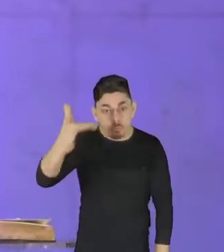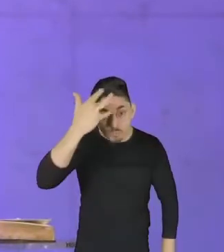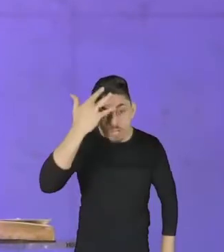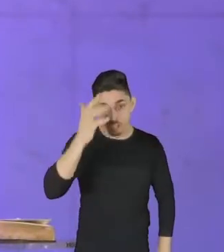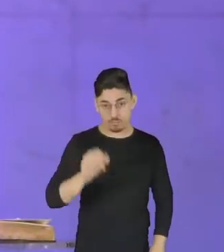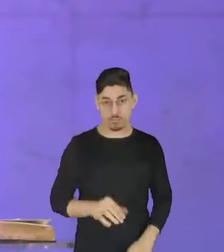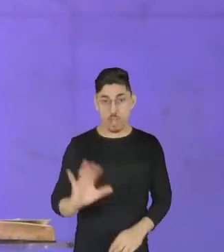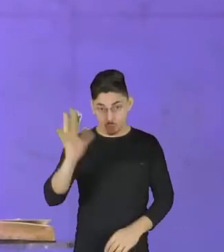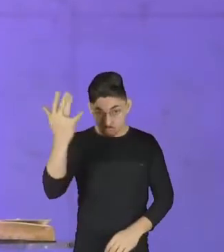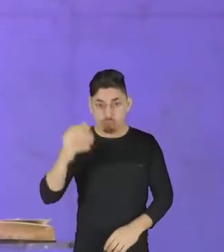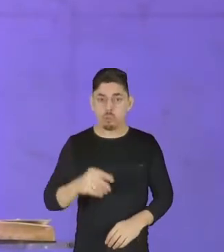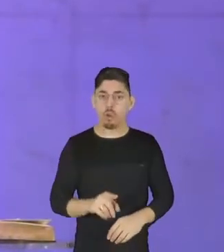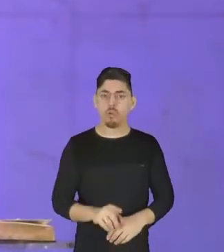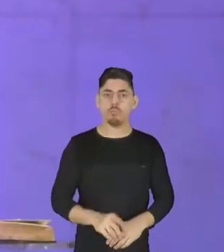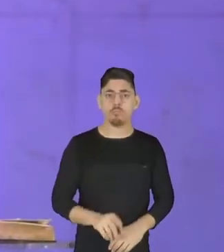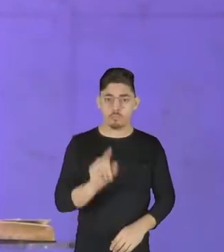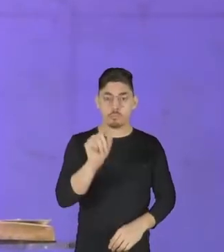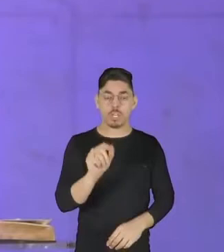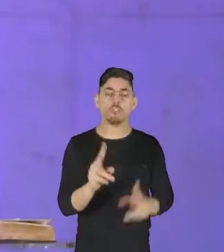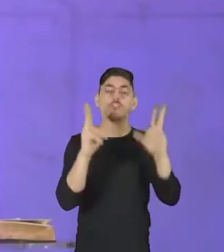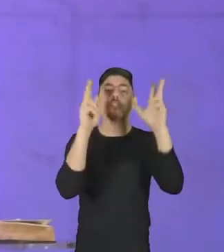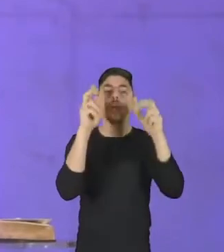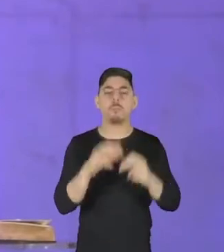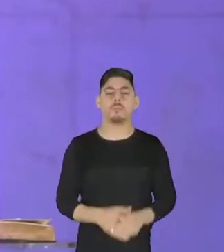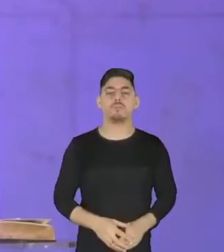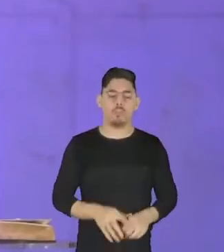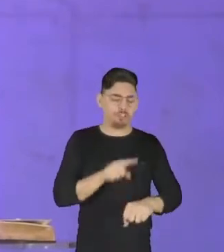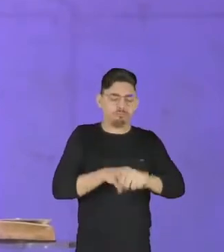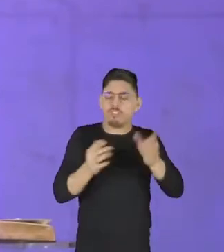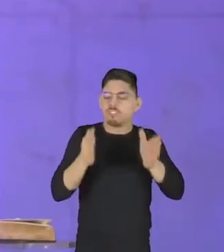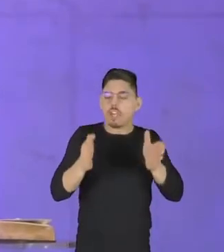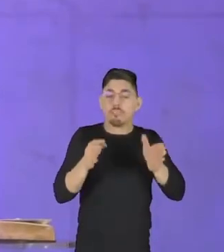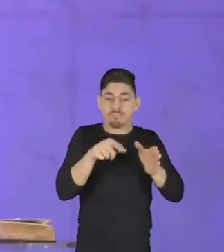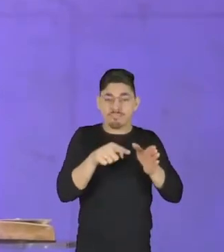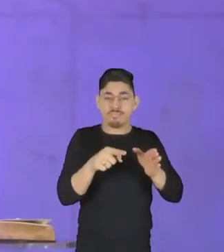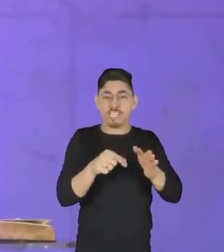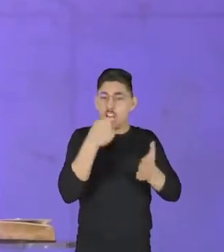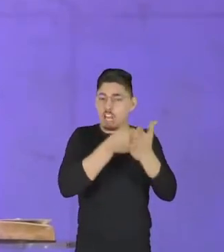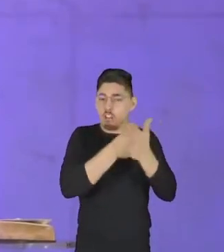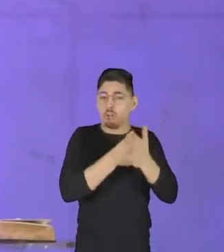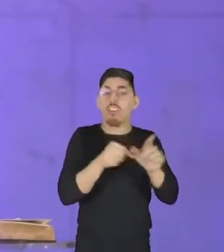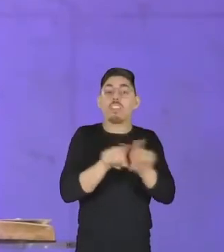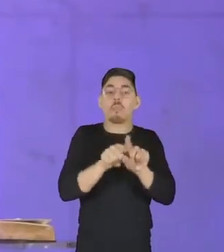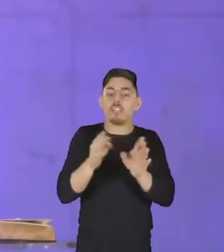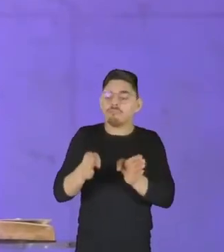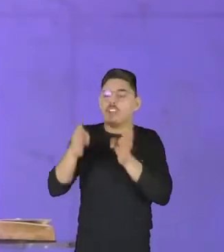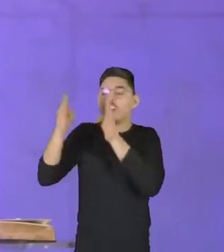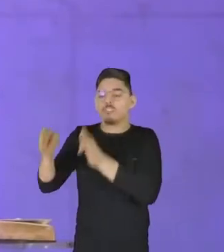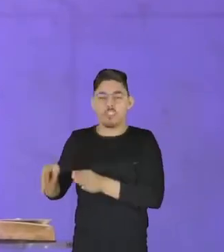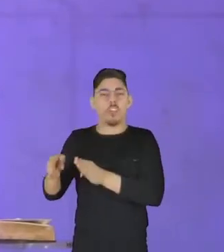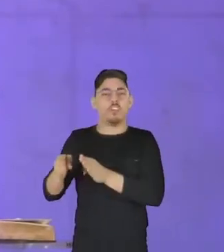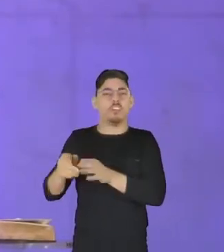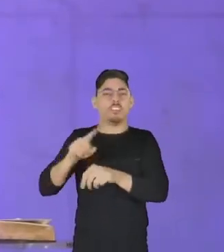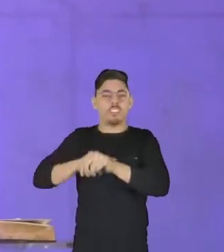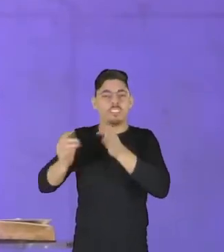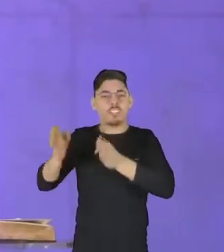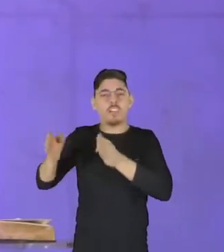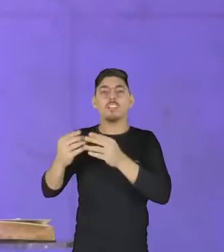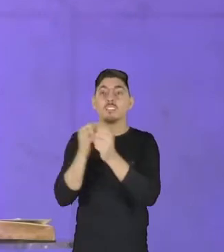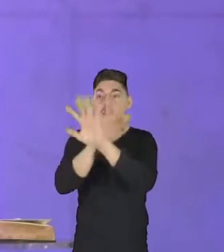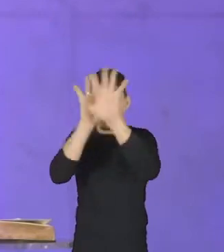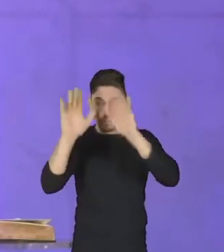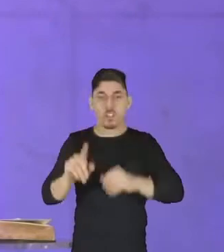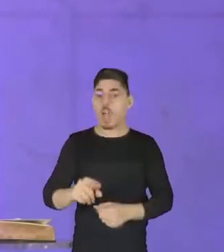saber sobre esse tema: dias de luta, dias de glória. E a primeira verdade que quero deixar para você, para que